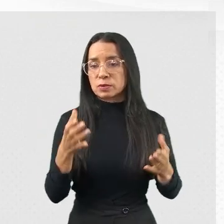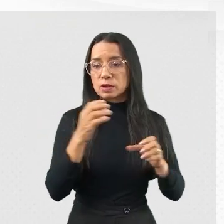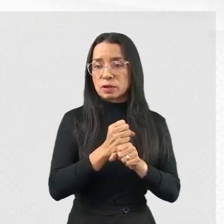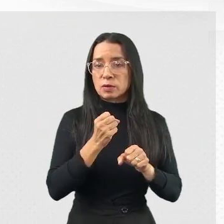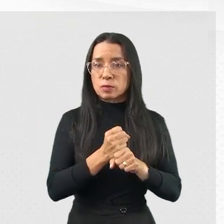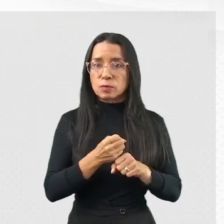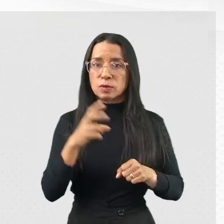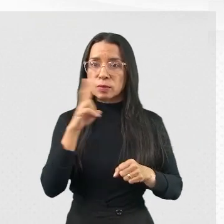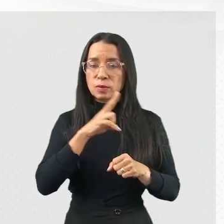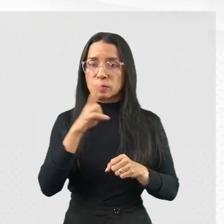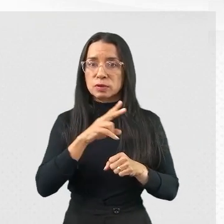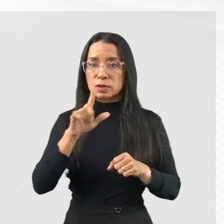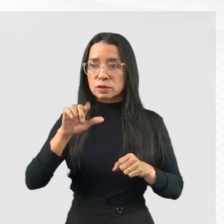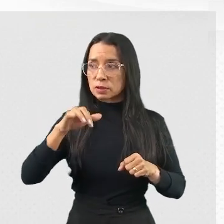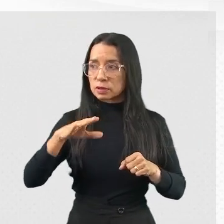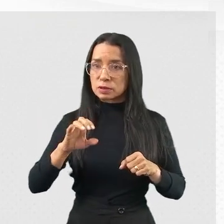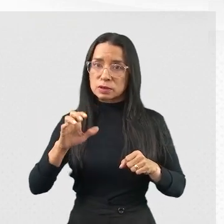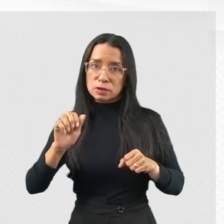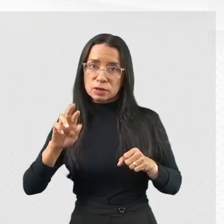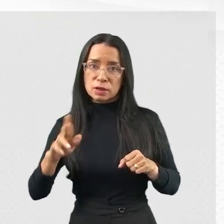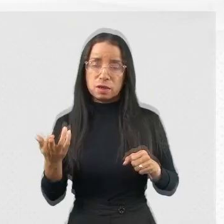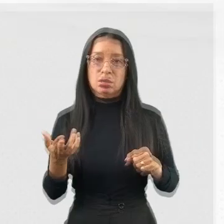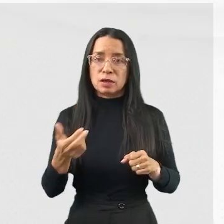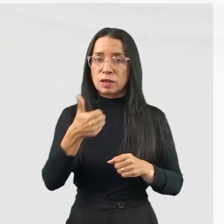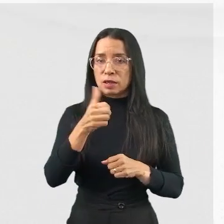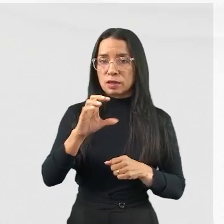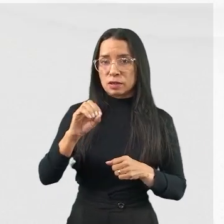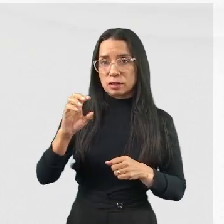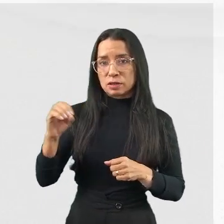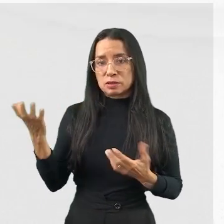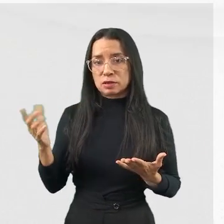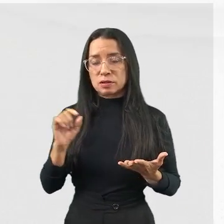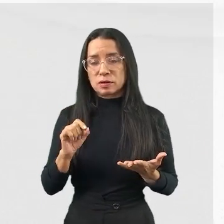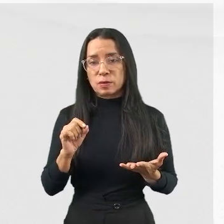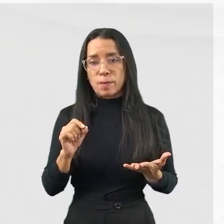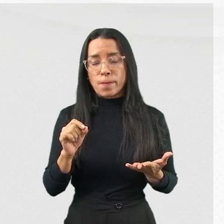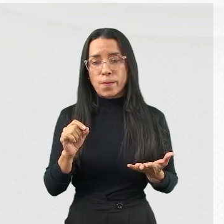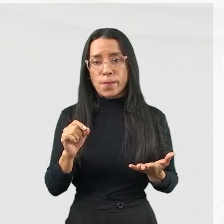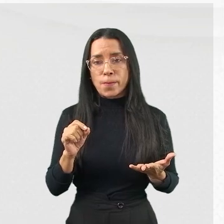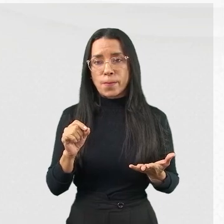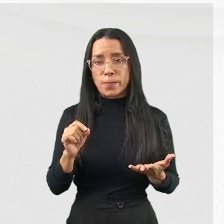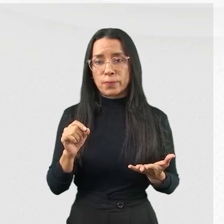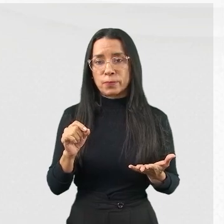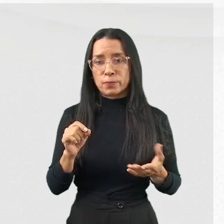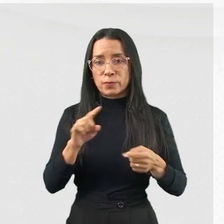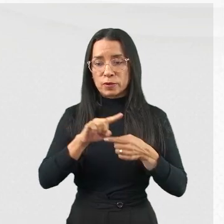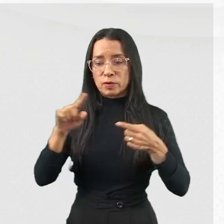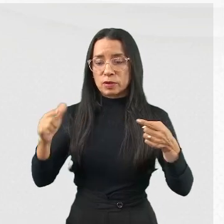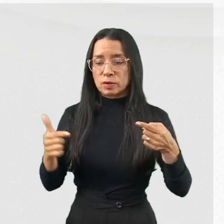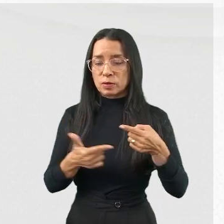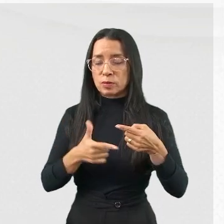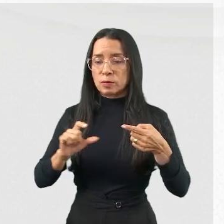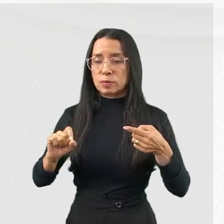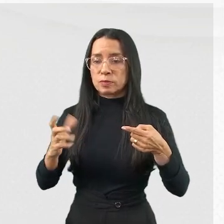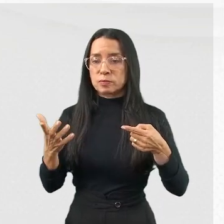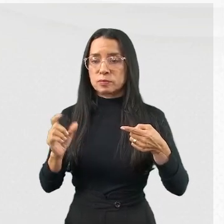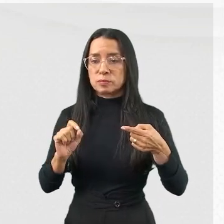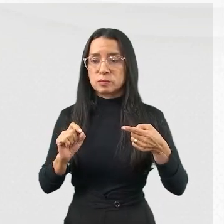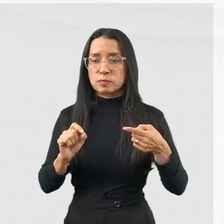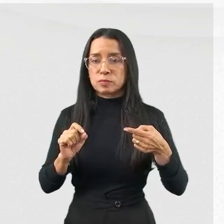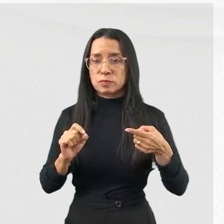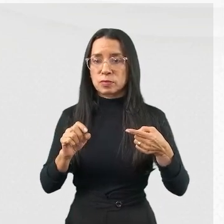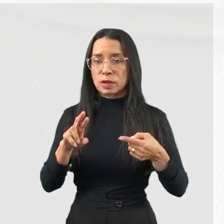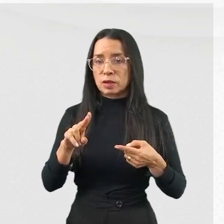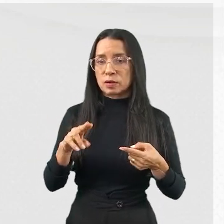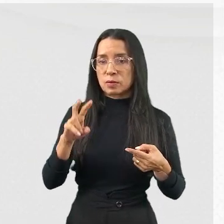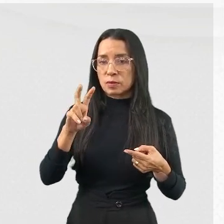vai ser 100, que é o espaço percorrido, 100, espaço percorrido, dividido por 20. Isso aqui vai